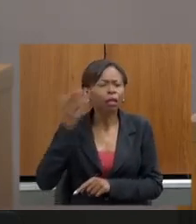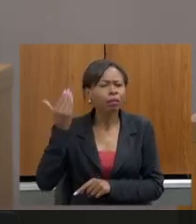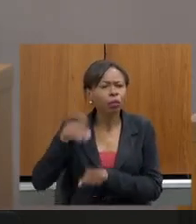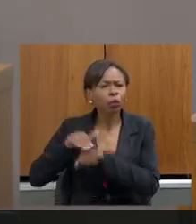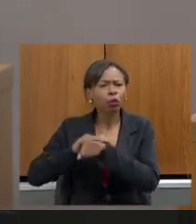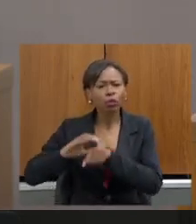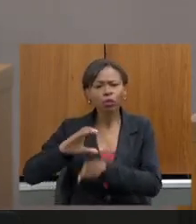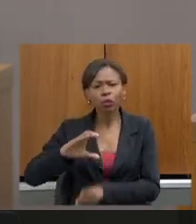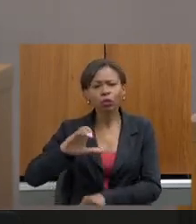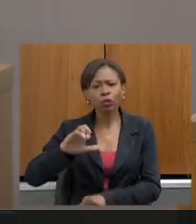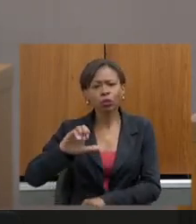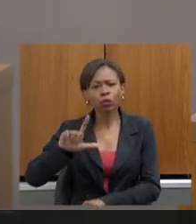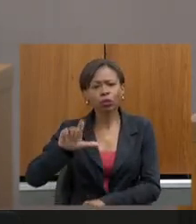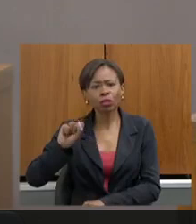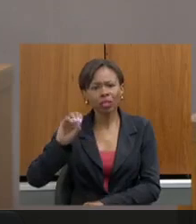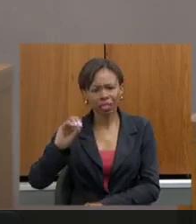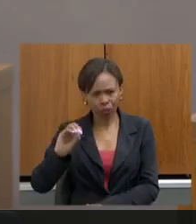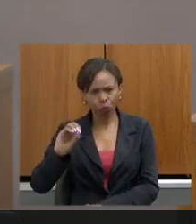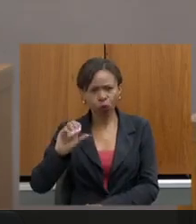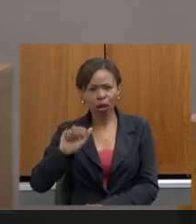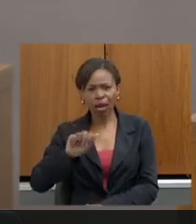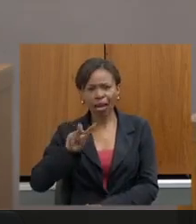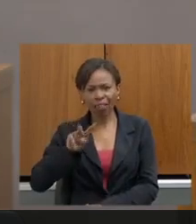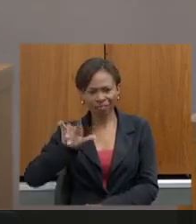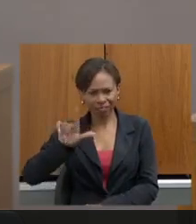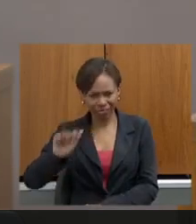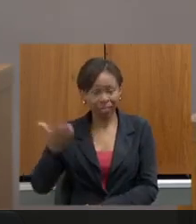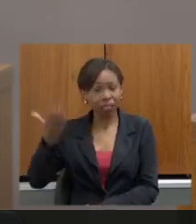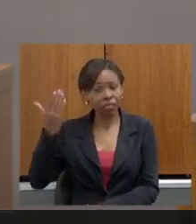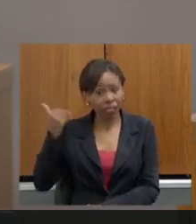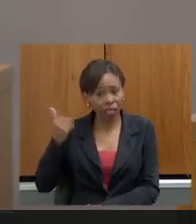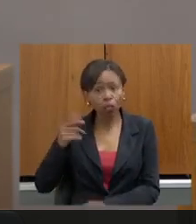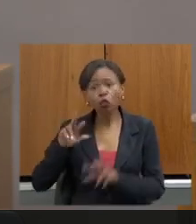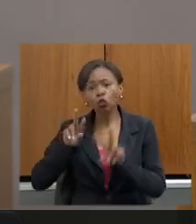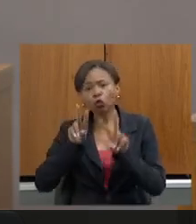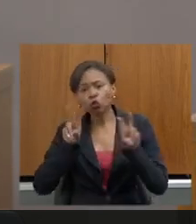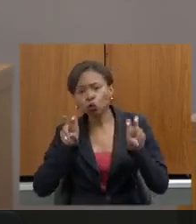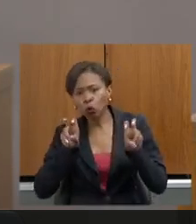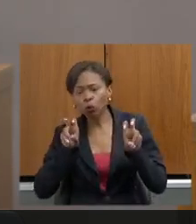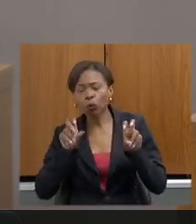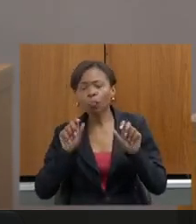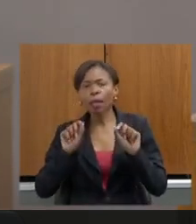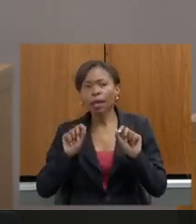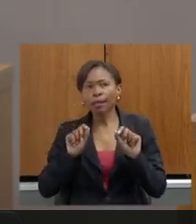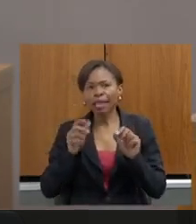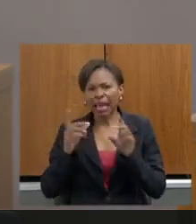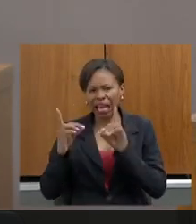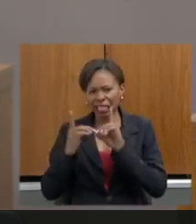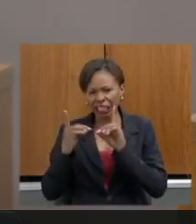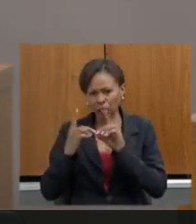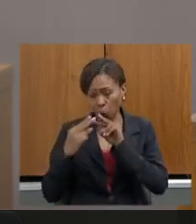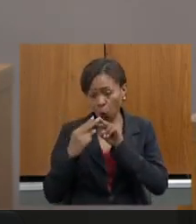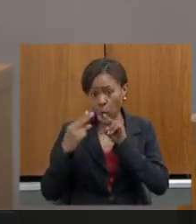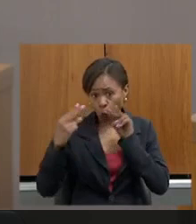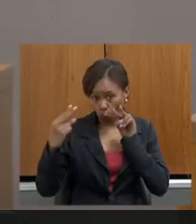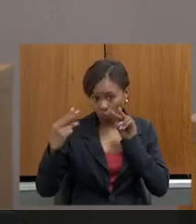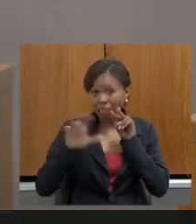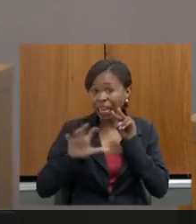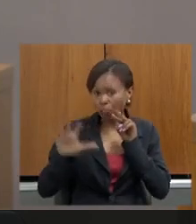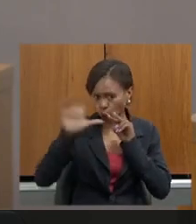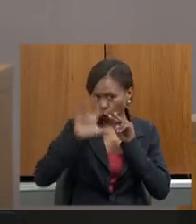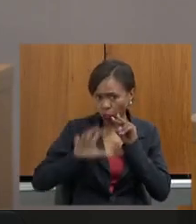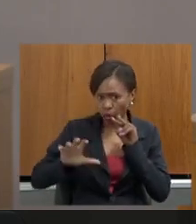minha conversa eu tô Celso Ávila época em relação ao plantão Regional nós discutimos muito